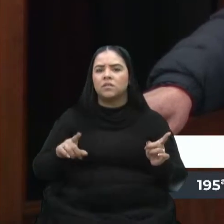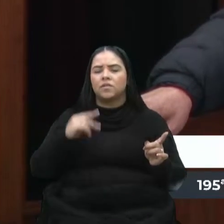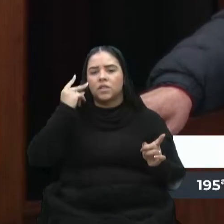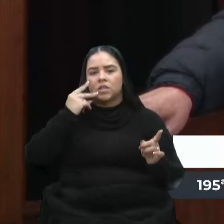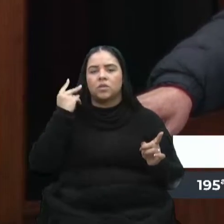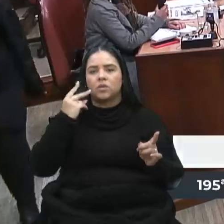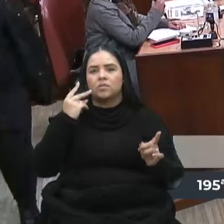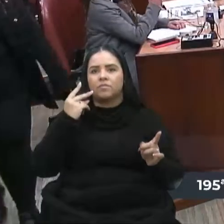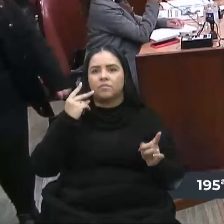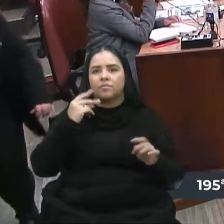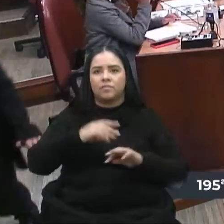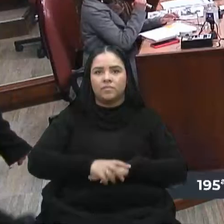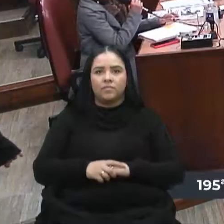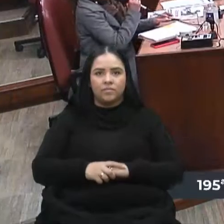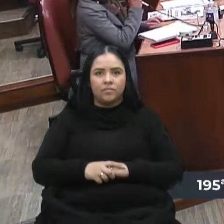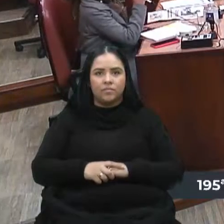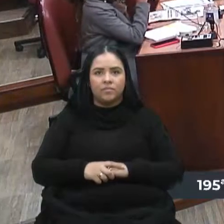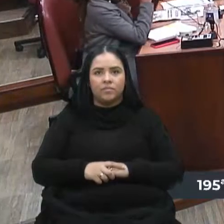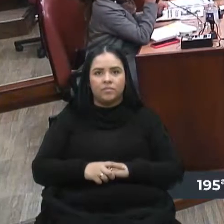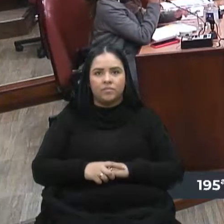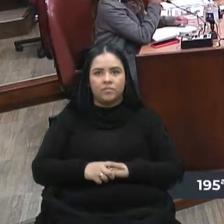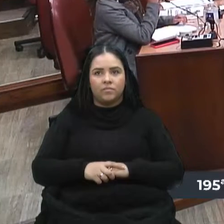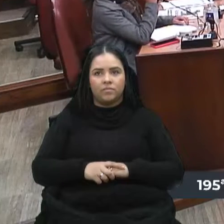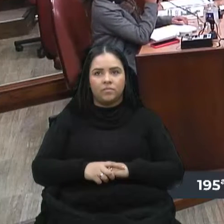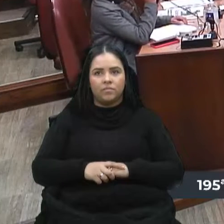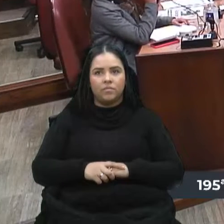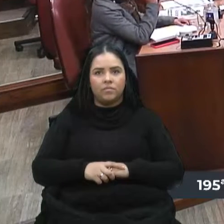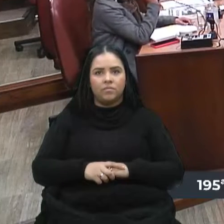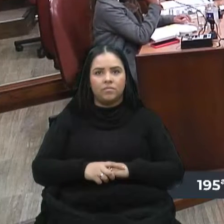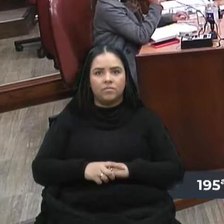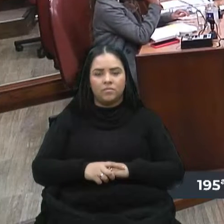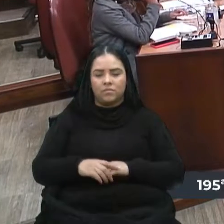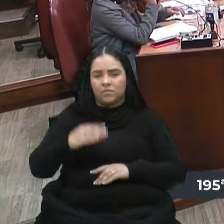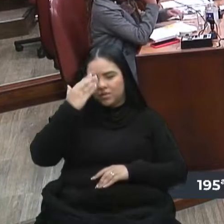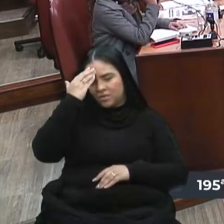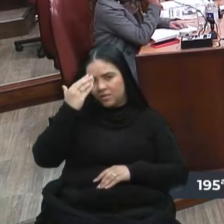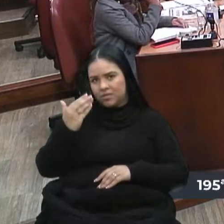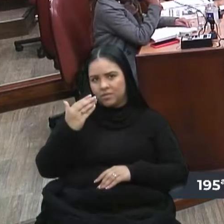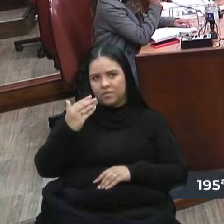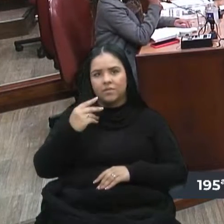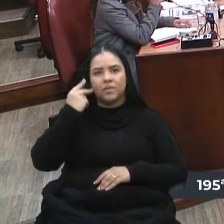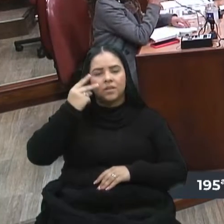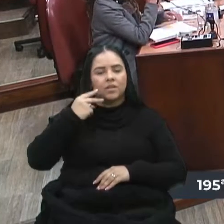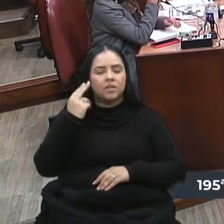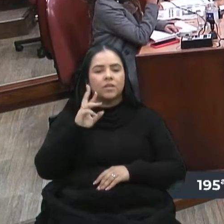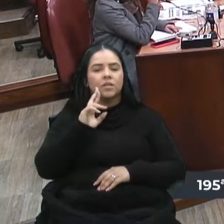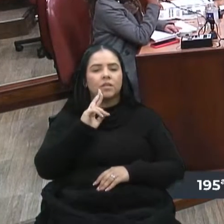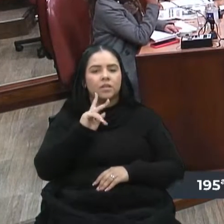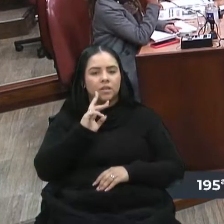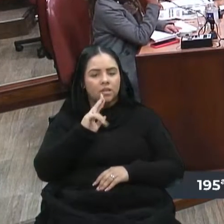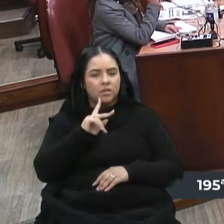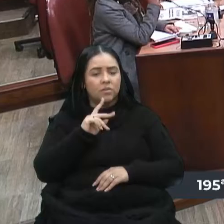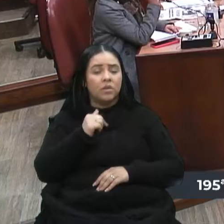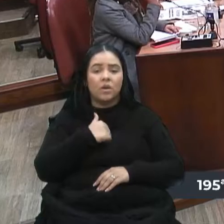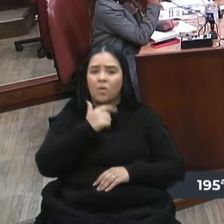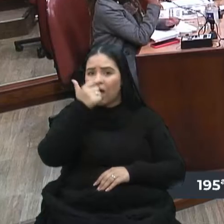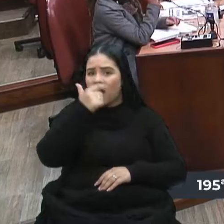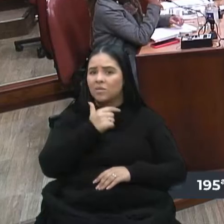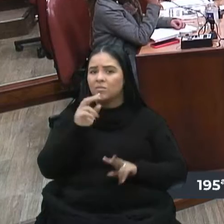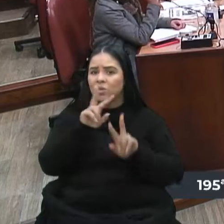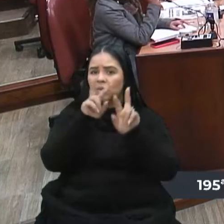vereadora Mastella. Uma parte, senhor vereador. Muito obrigado pela parte, vereador Renato. Eu acho um